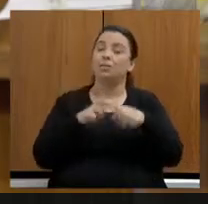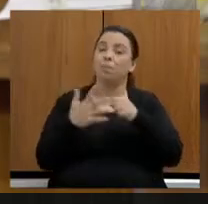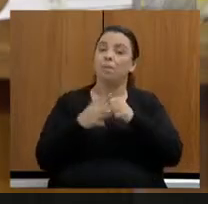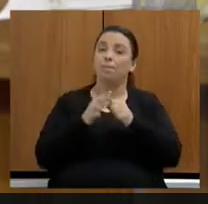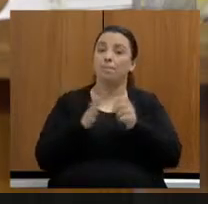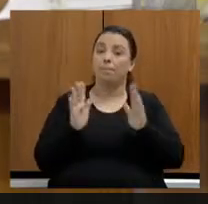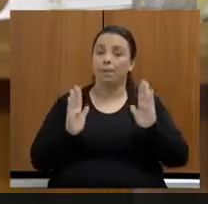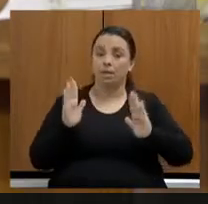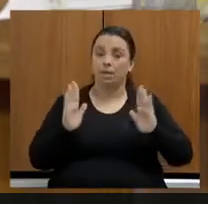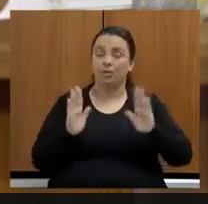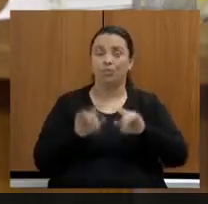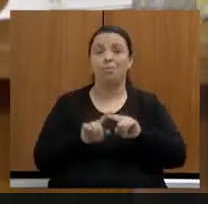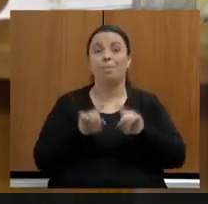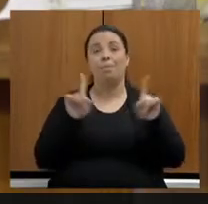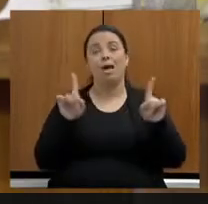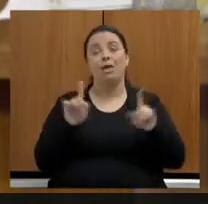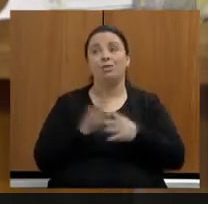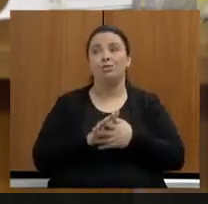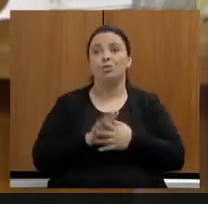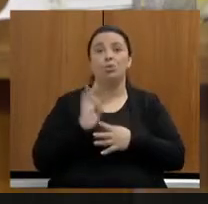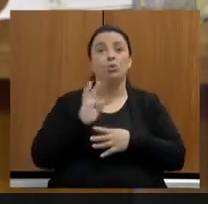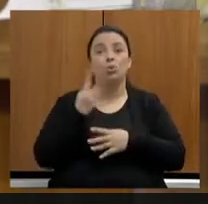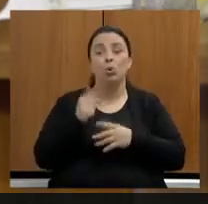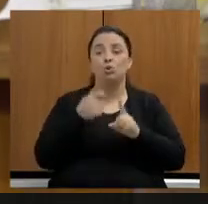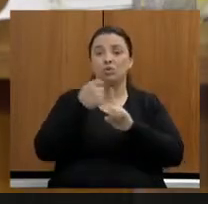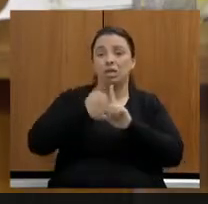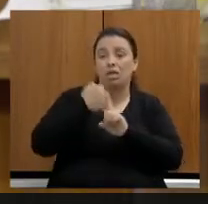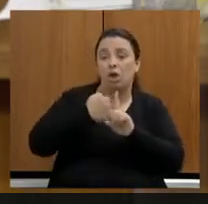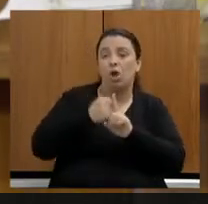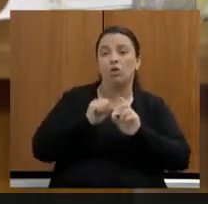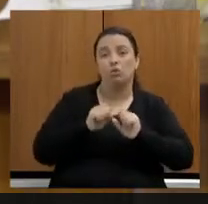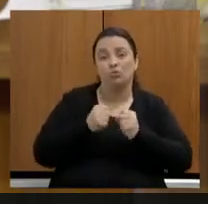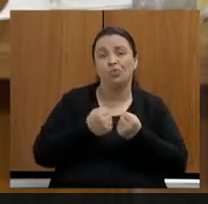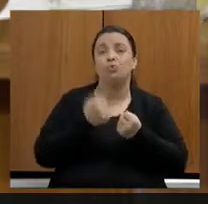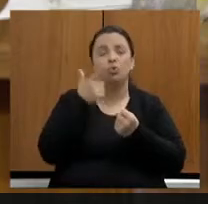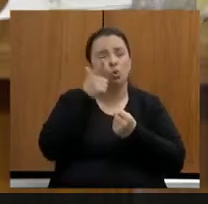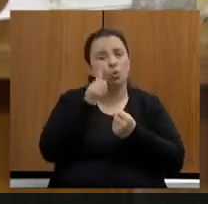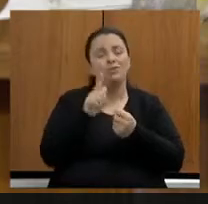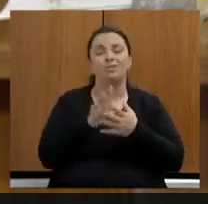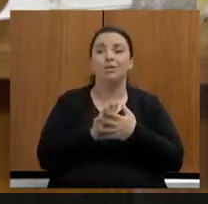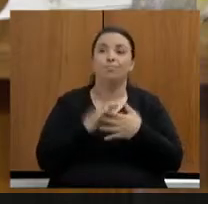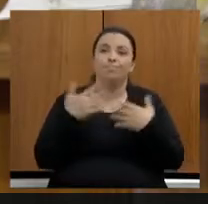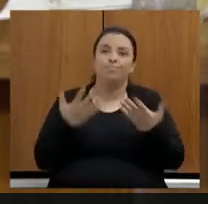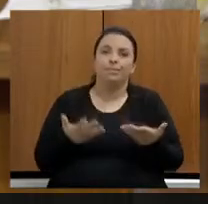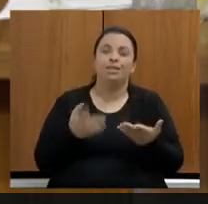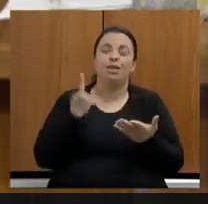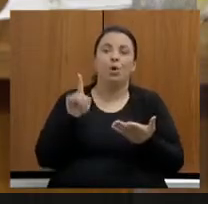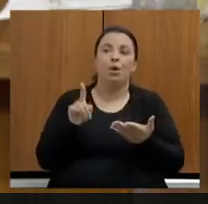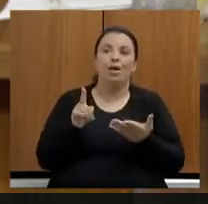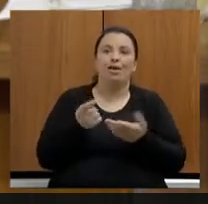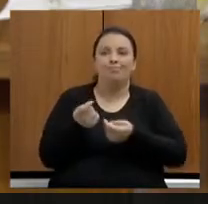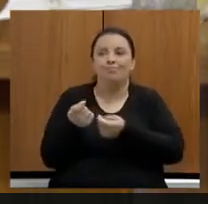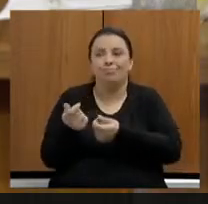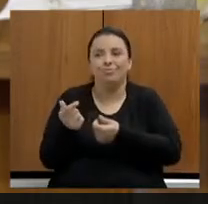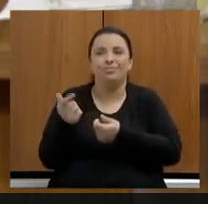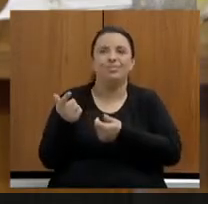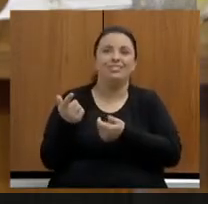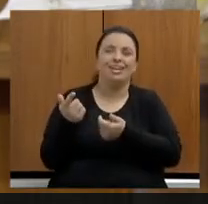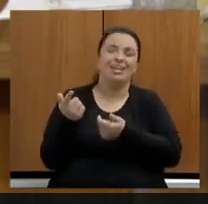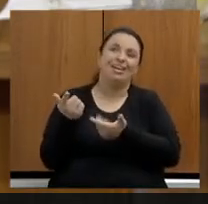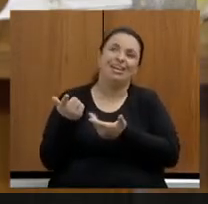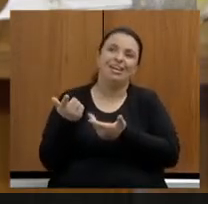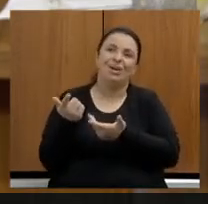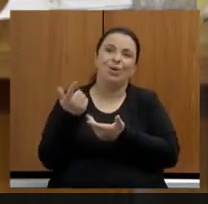tudo que foi possível a gente conseguiu lá então é essa explicação não conseguimos pela e viabilidade